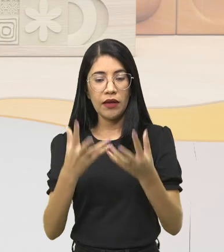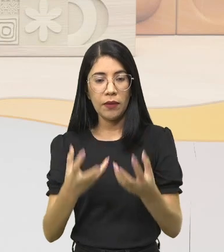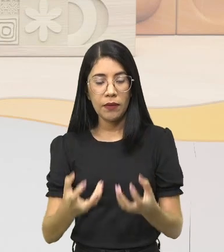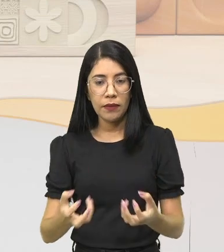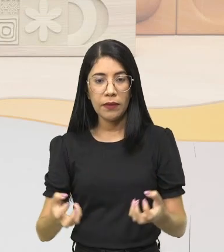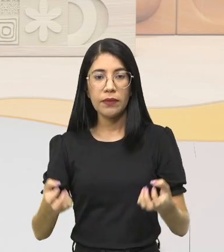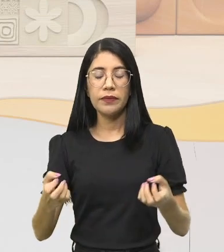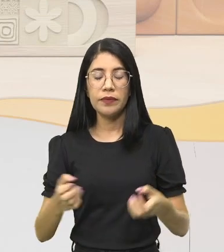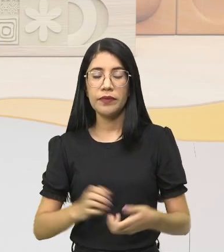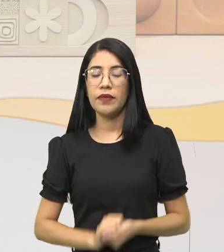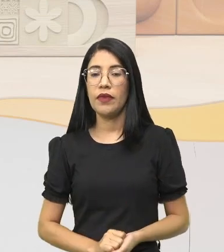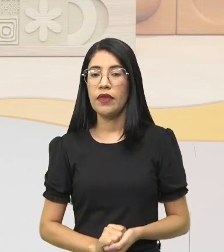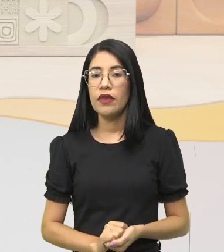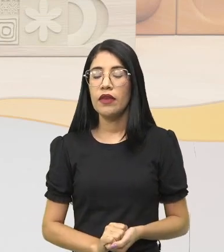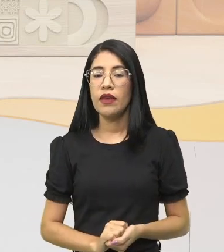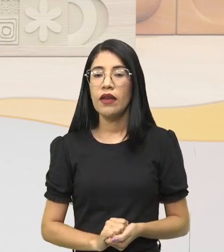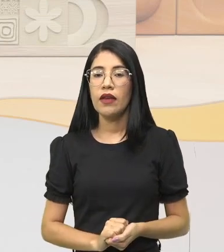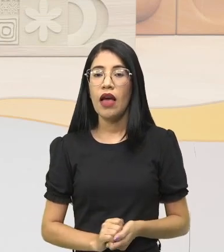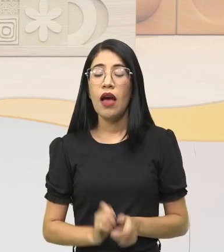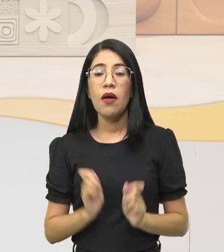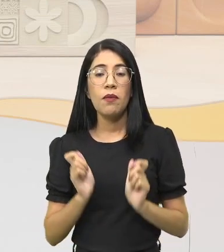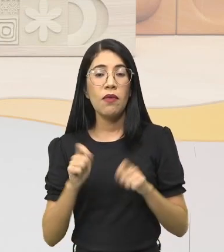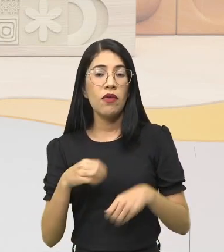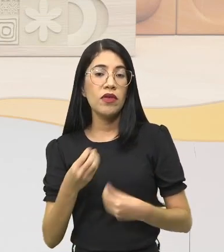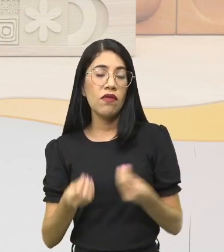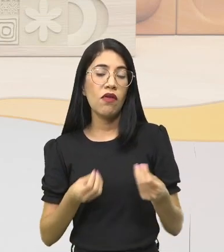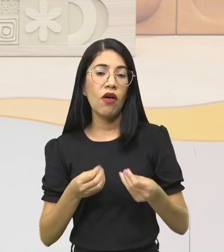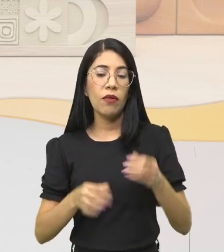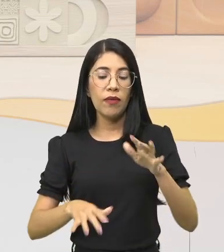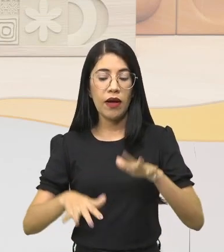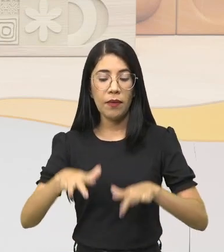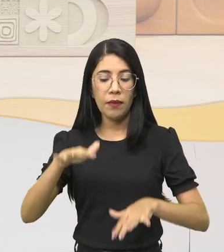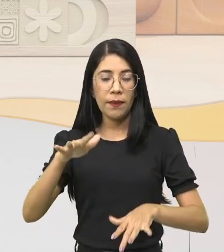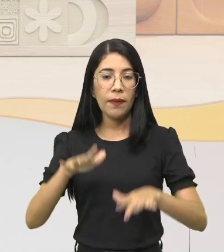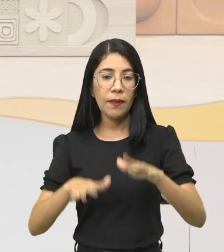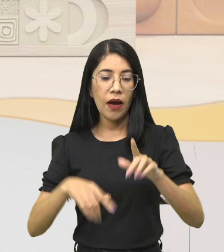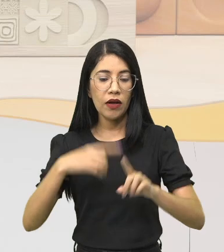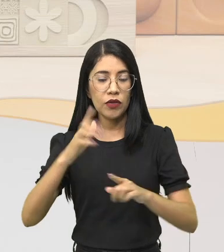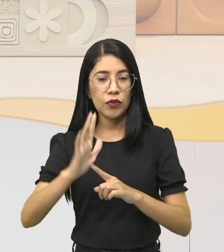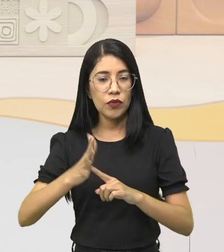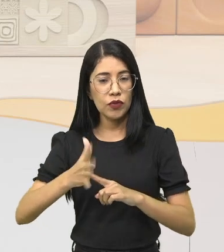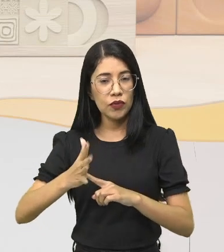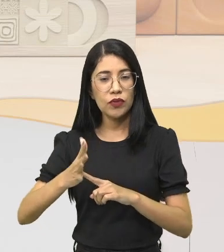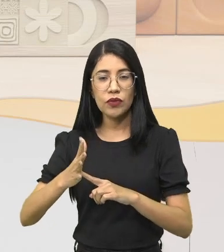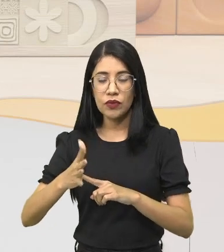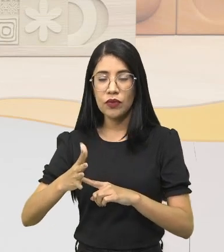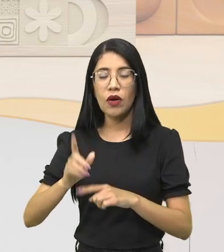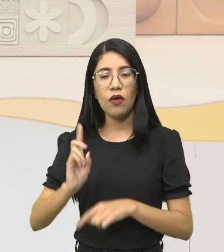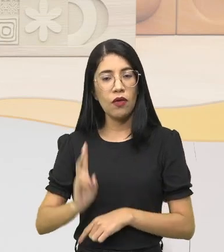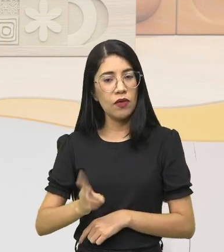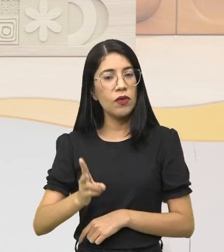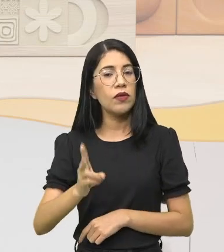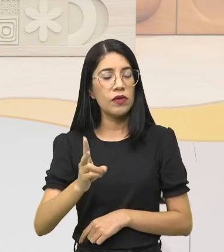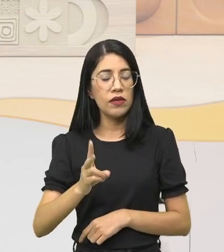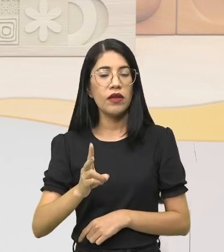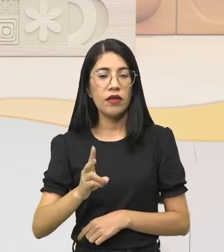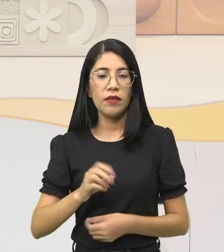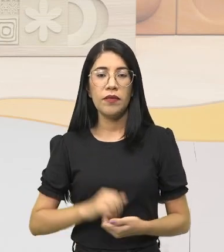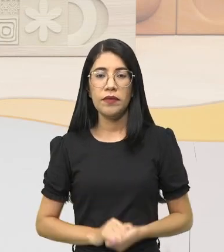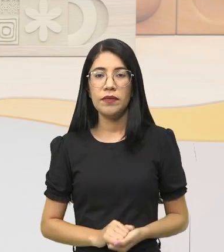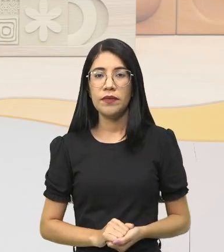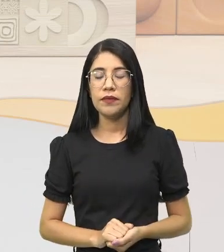marés, propiciando, né, a movimentação das turbinas. Então, é um movimento constante ali